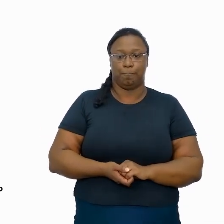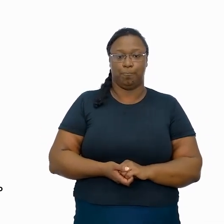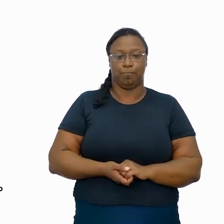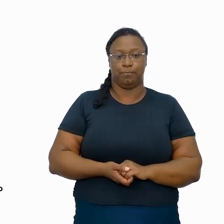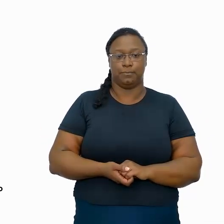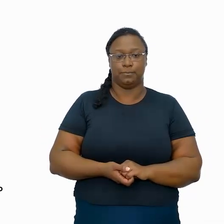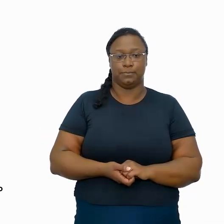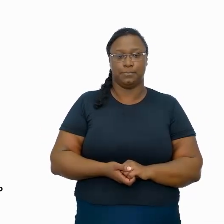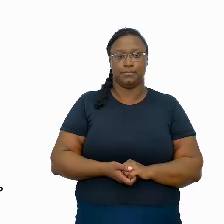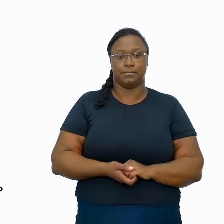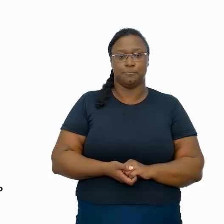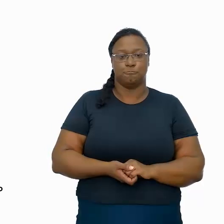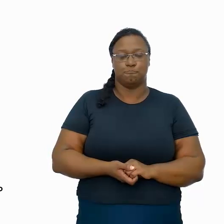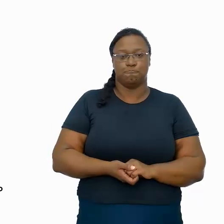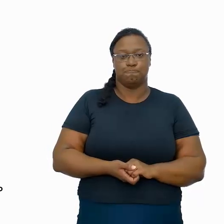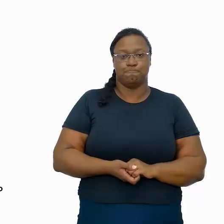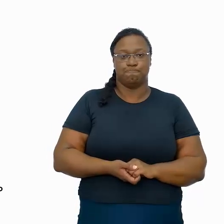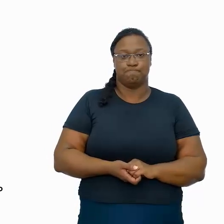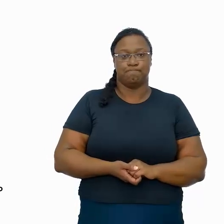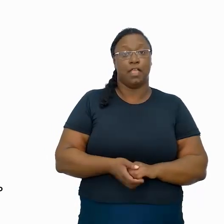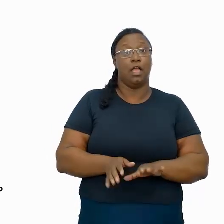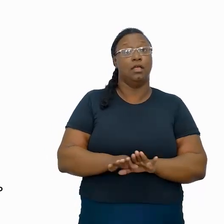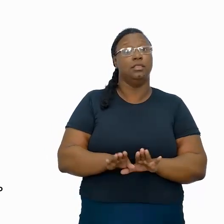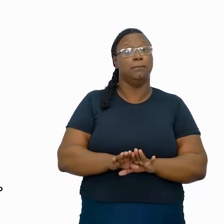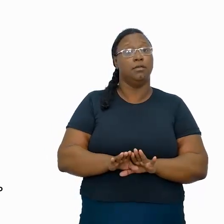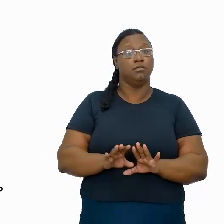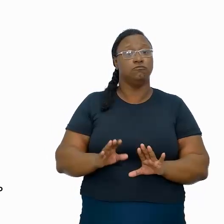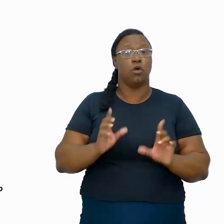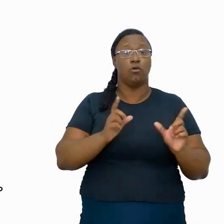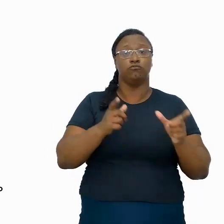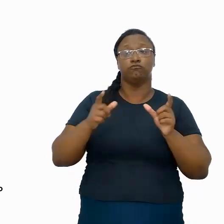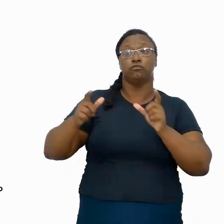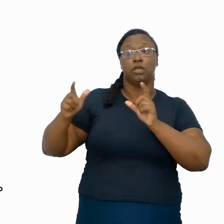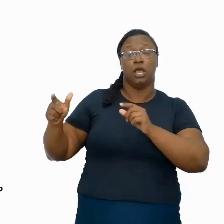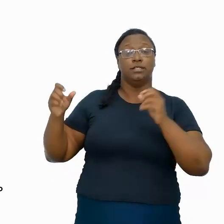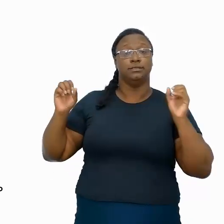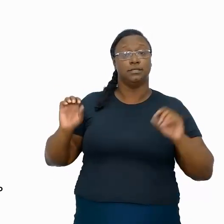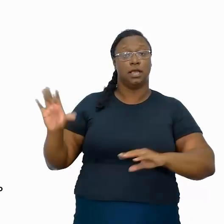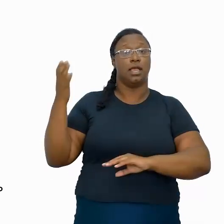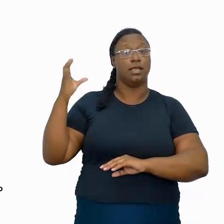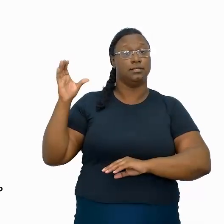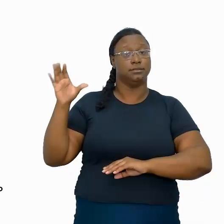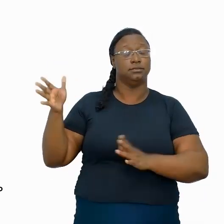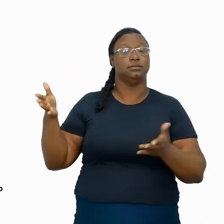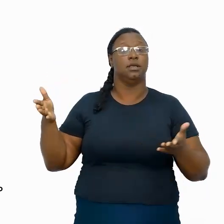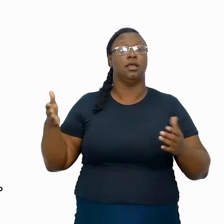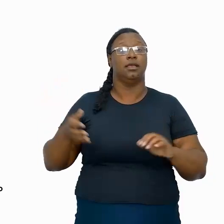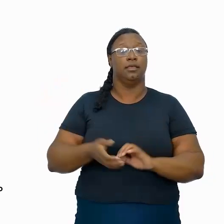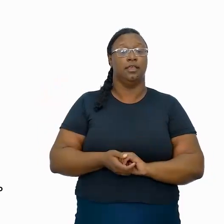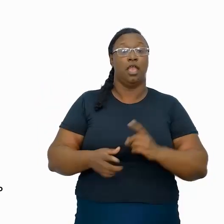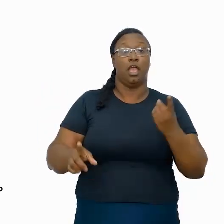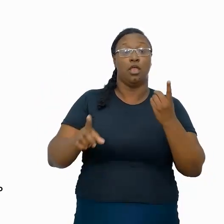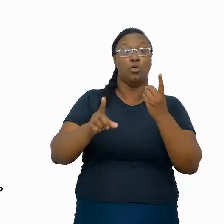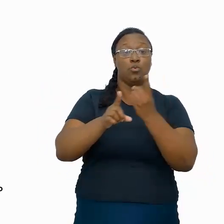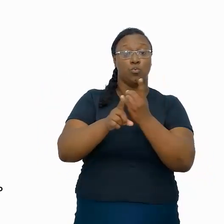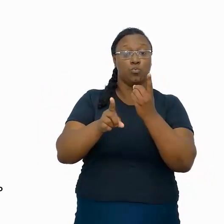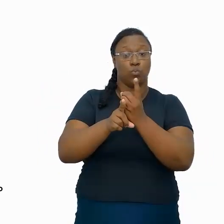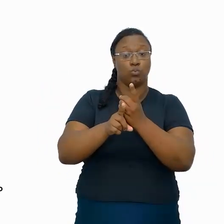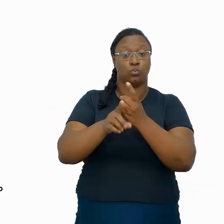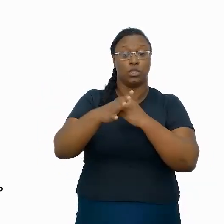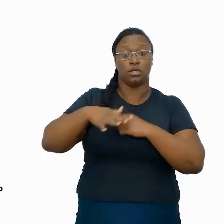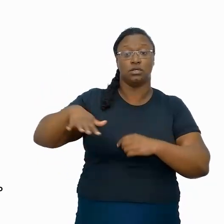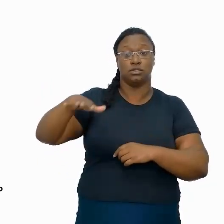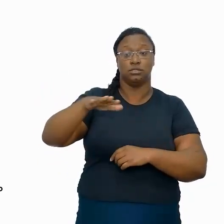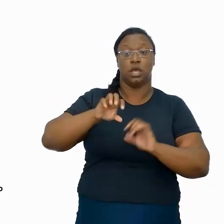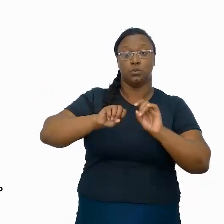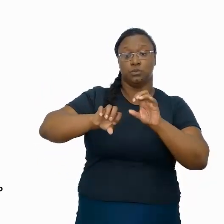né, tem alguns eventos científicos aqui que a gente está propondo. Tem o Encontro Nacional de Ensino de Ciências, da Saúde e